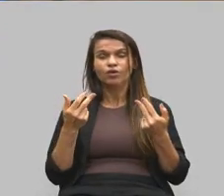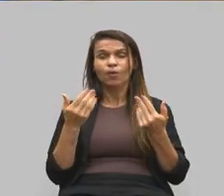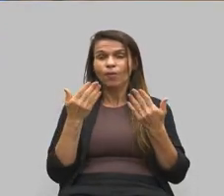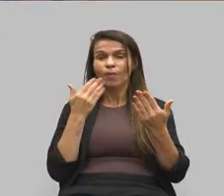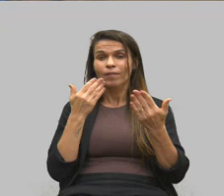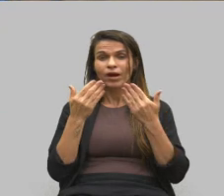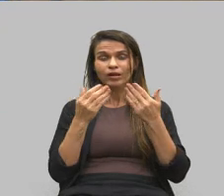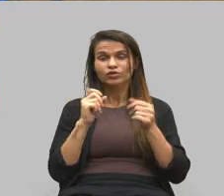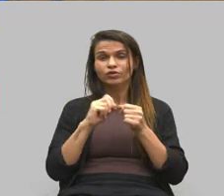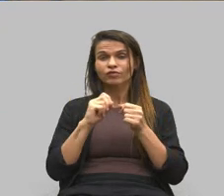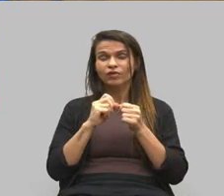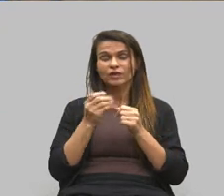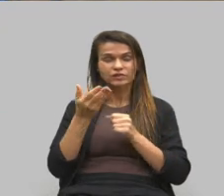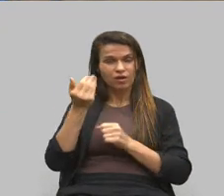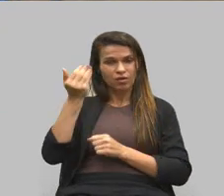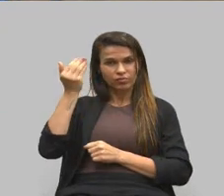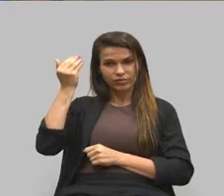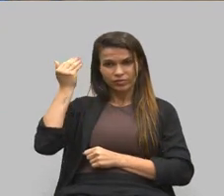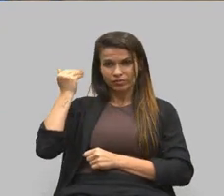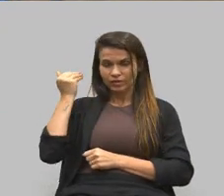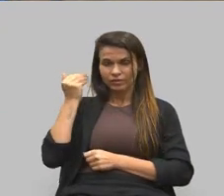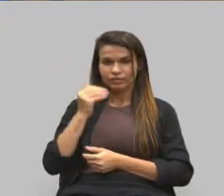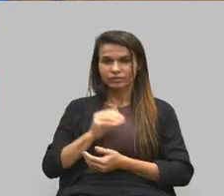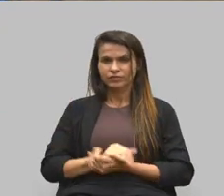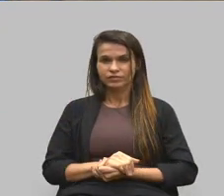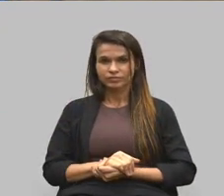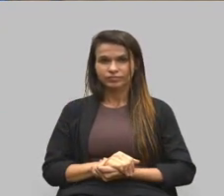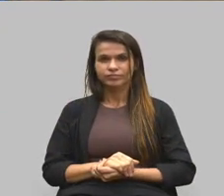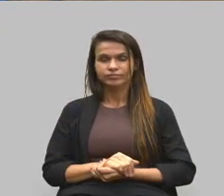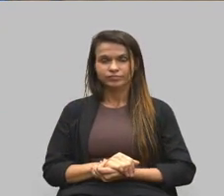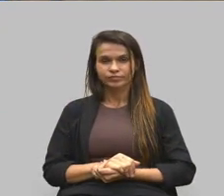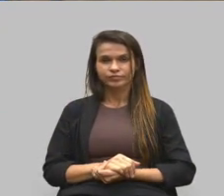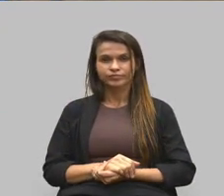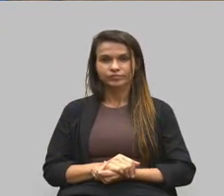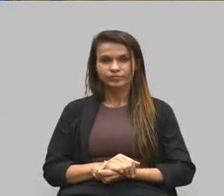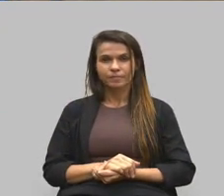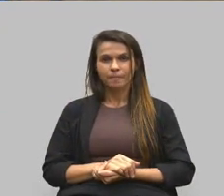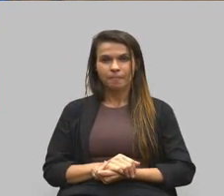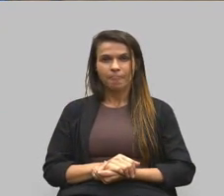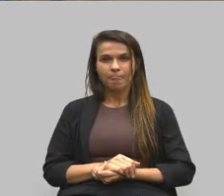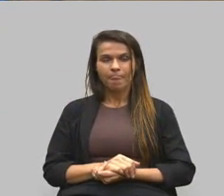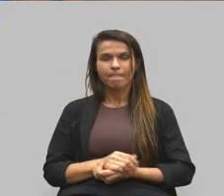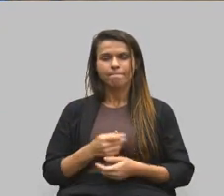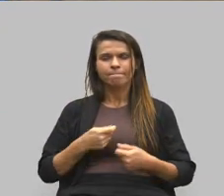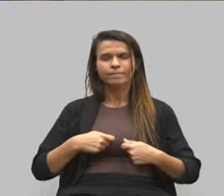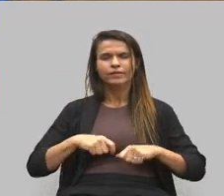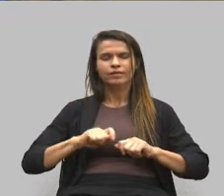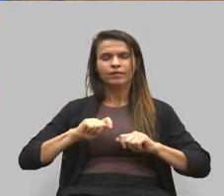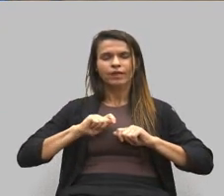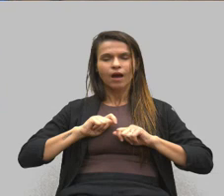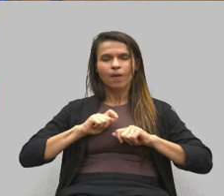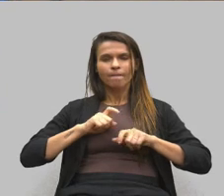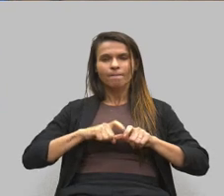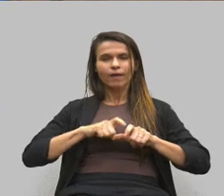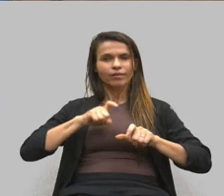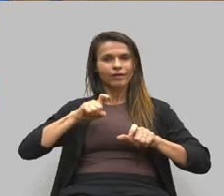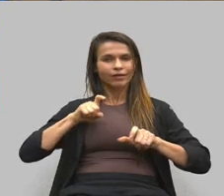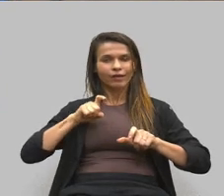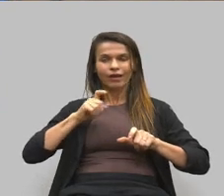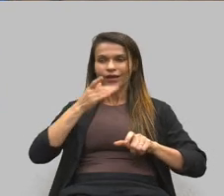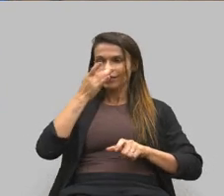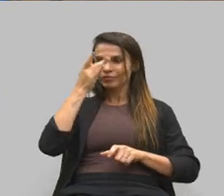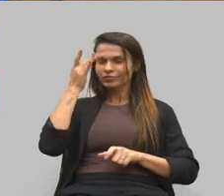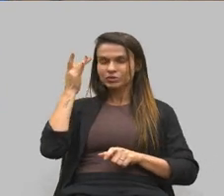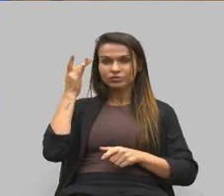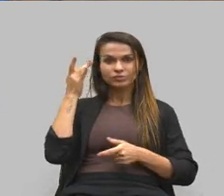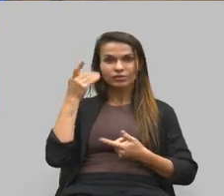há um tempo atrás e isso me dá uma Independência que as pessoas não conseguem